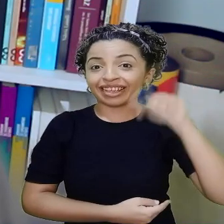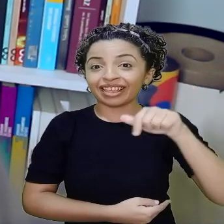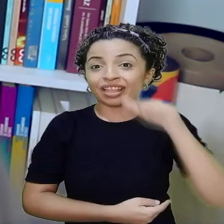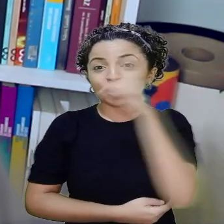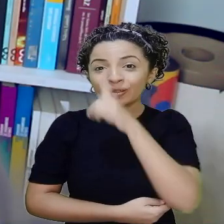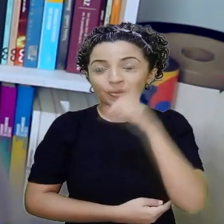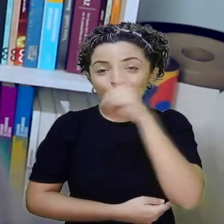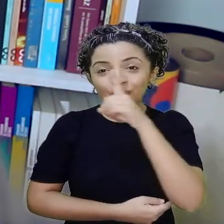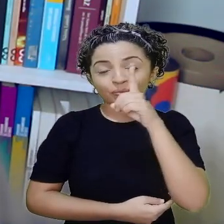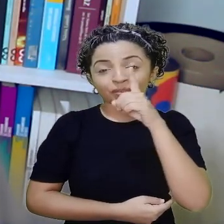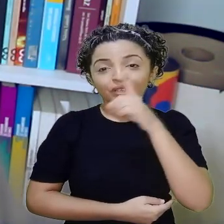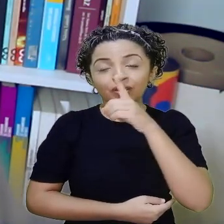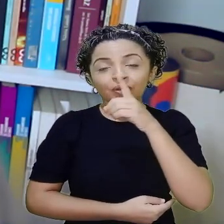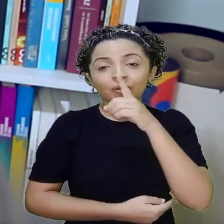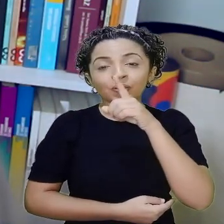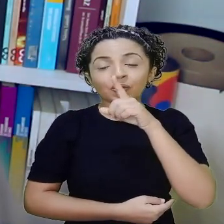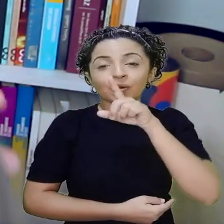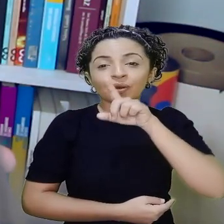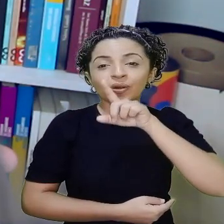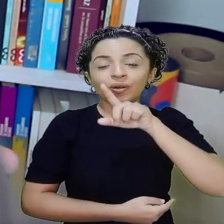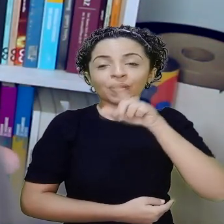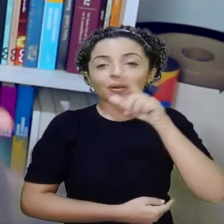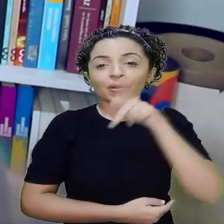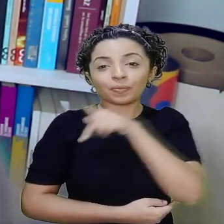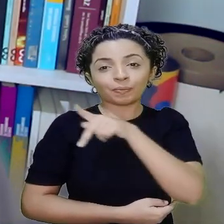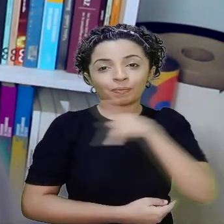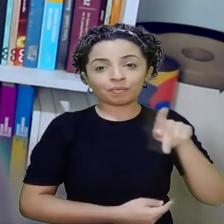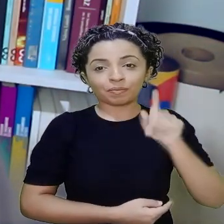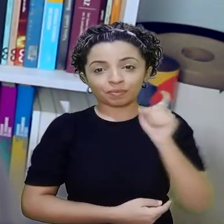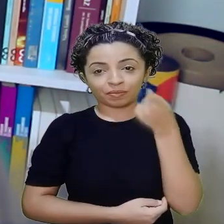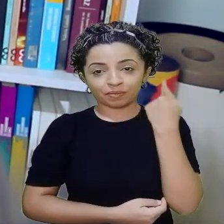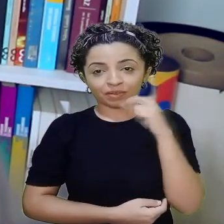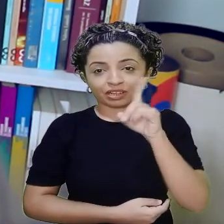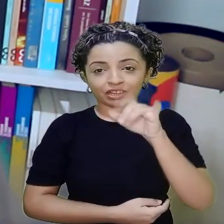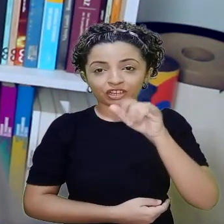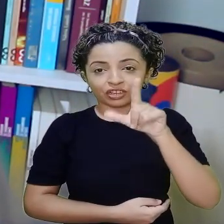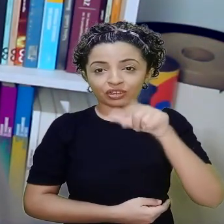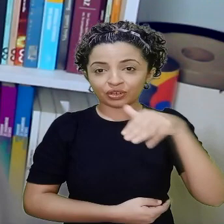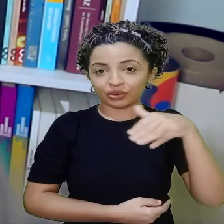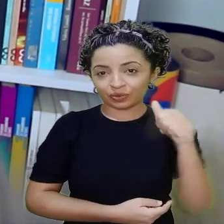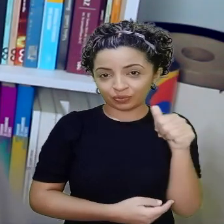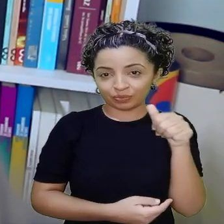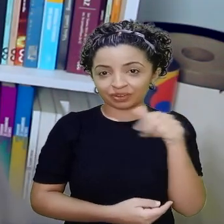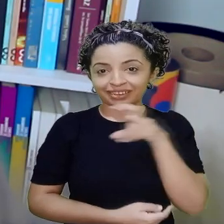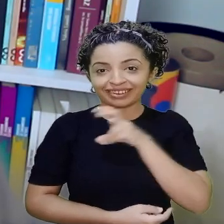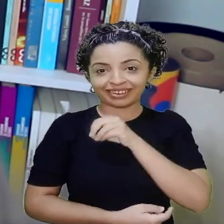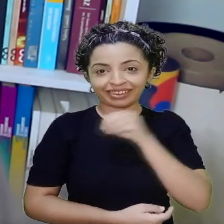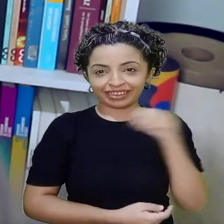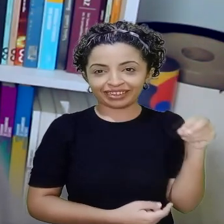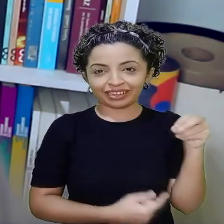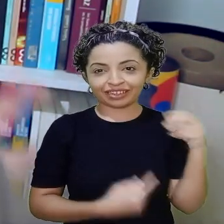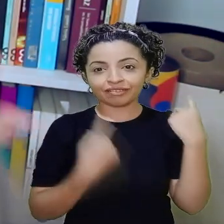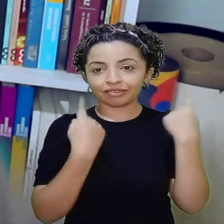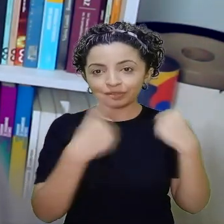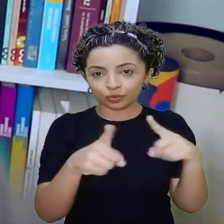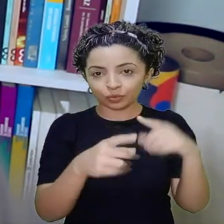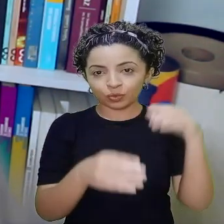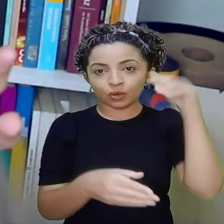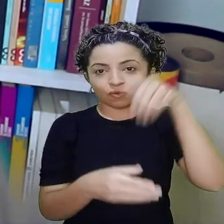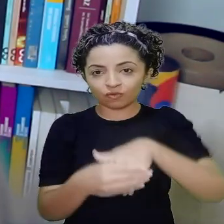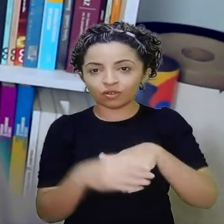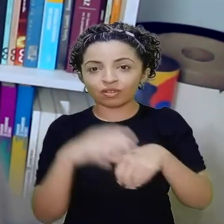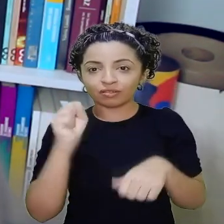envolvendo a temática política. E no caso, 17 de abril, foi o domingo do impeachment da Dilma, que teve aquela